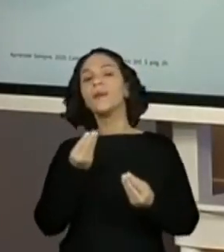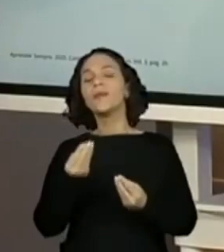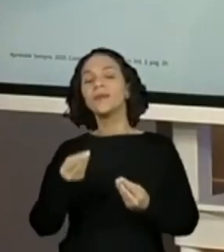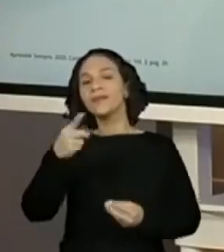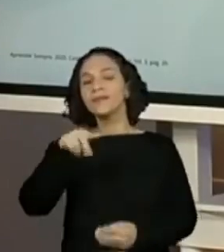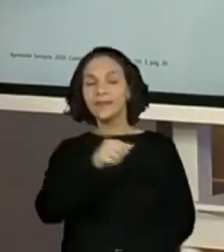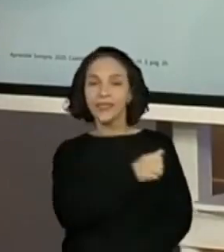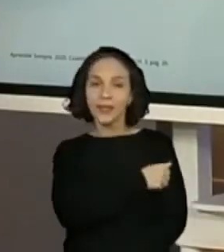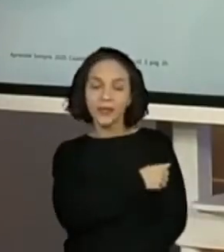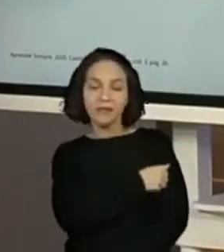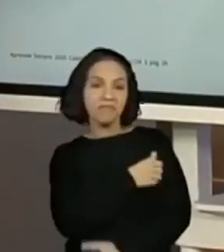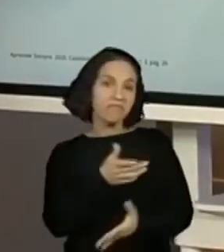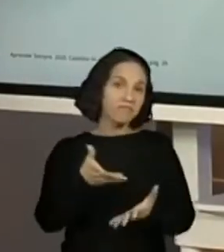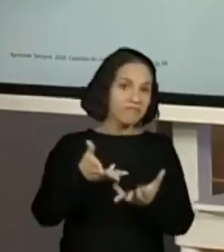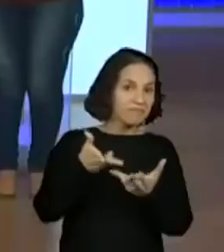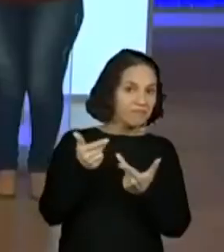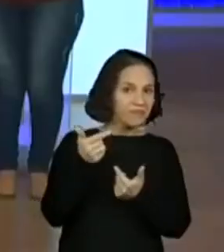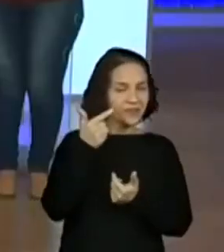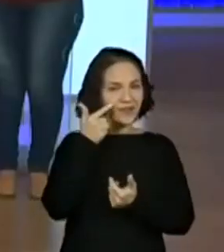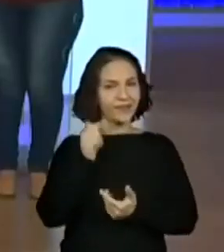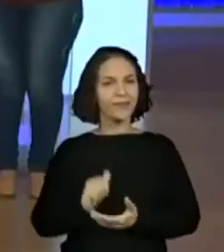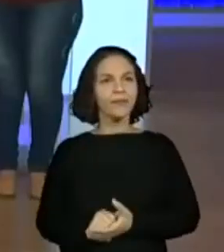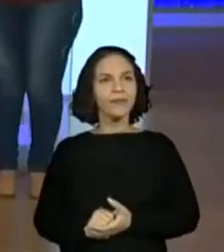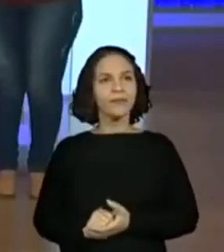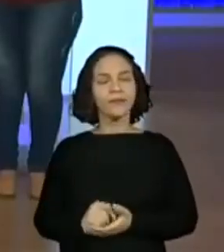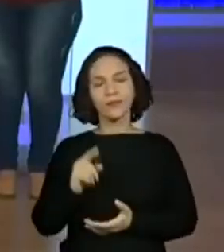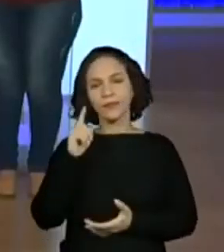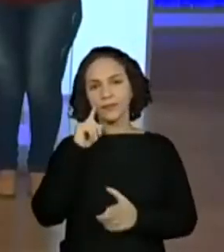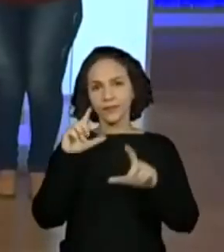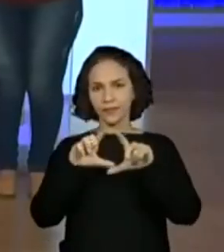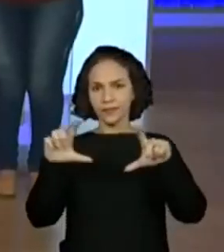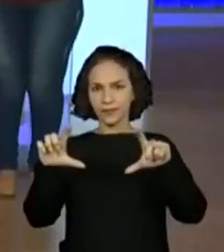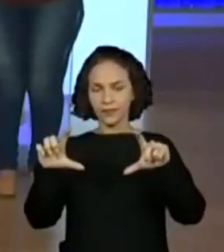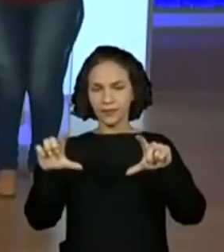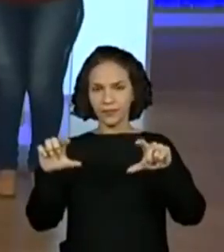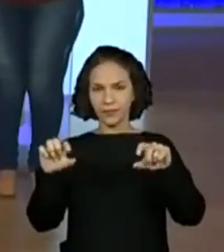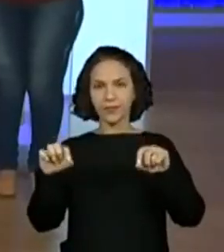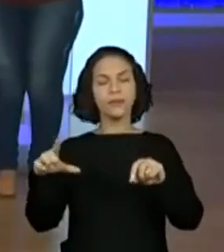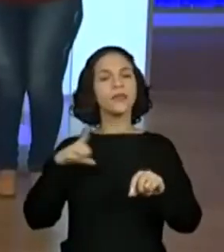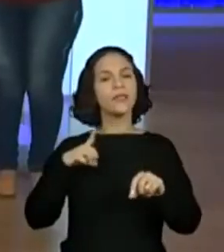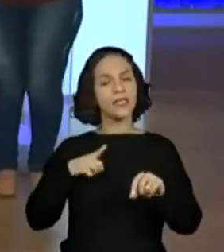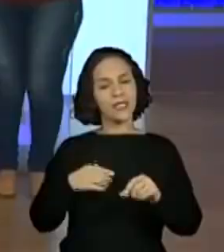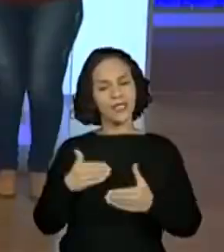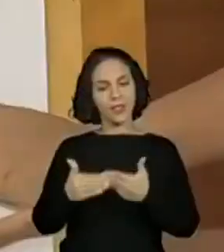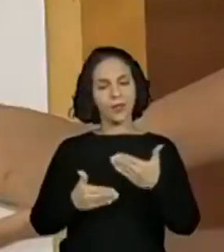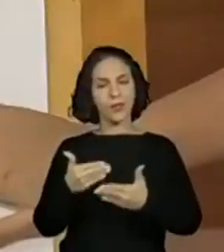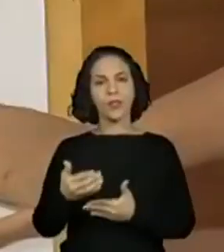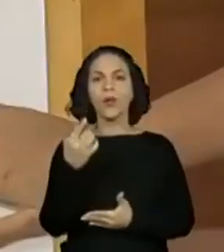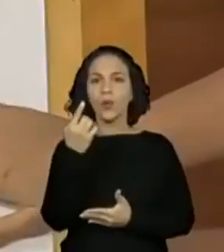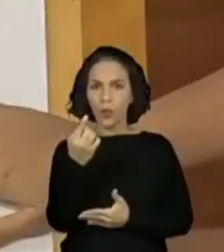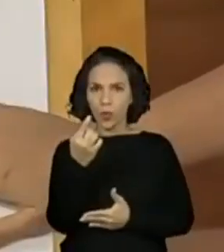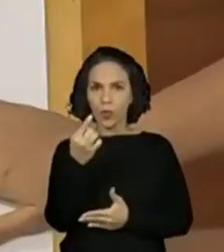alunos estão afinados. Esse quadro aqui tem lá, está apresentado na sequência 1 do material